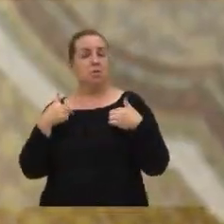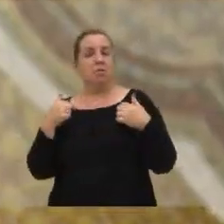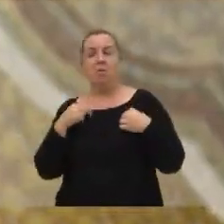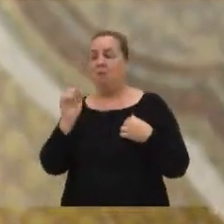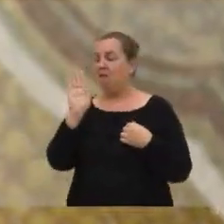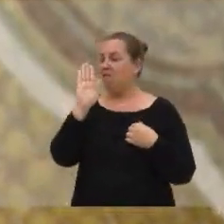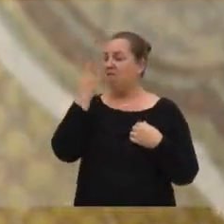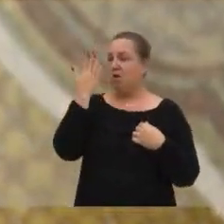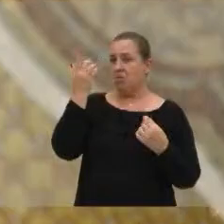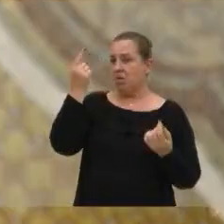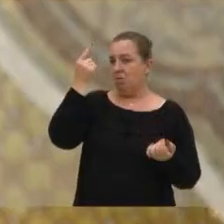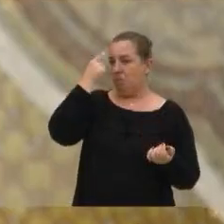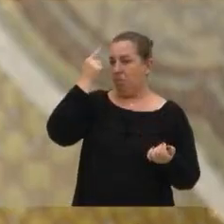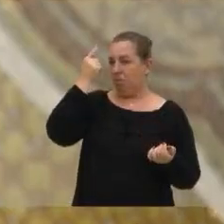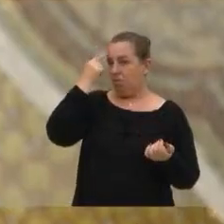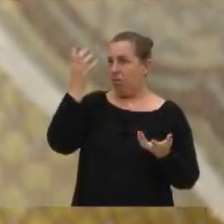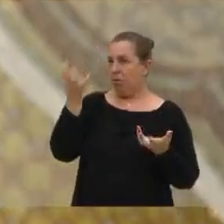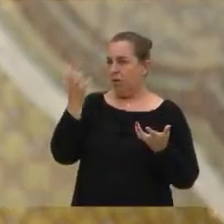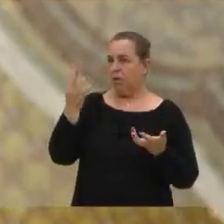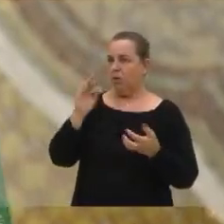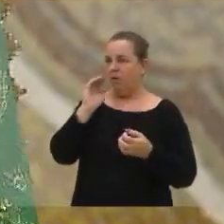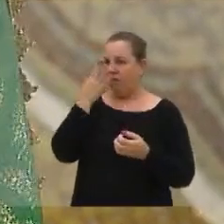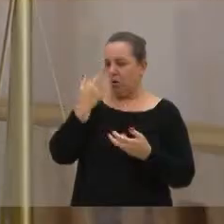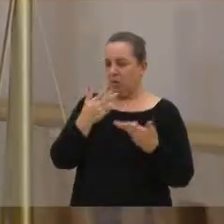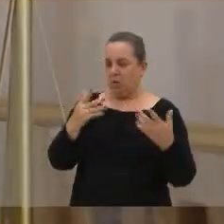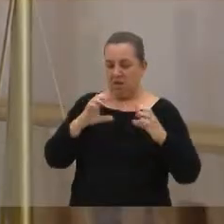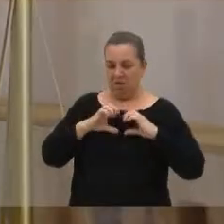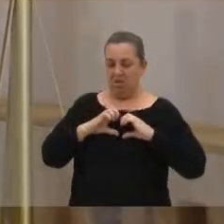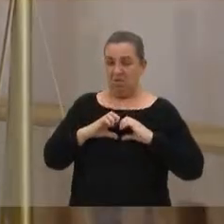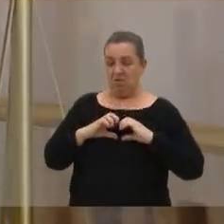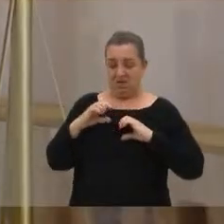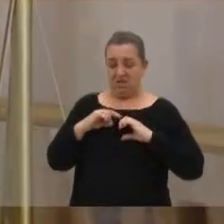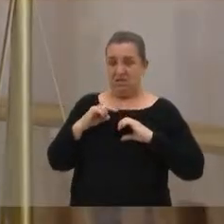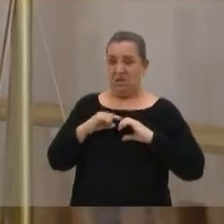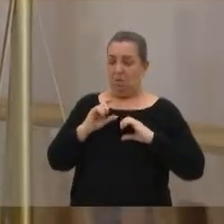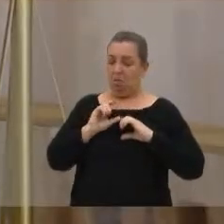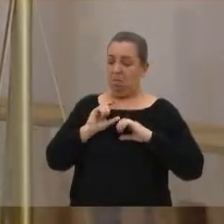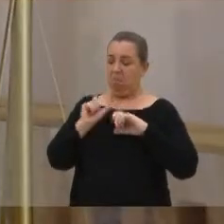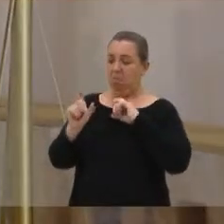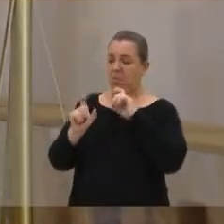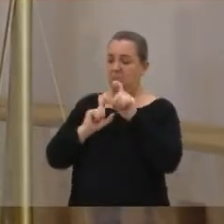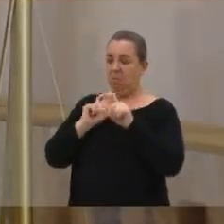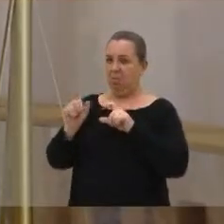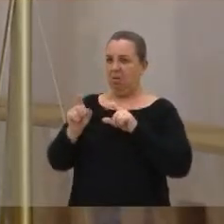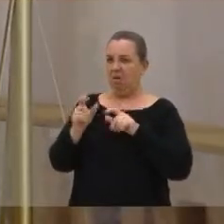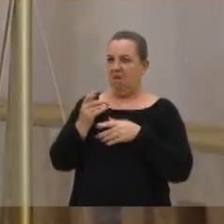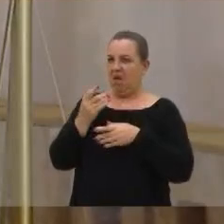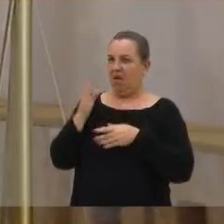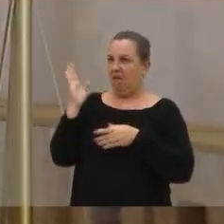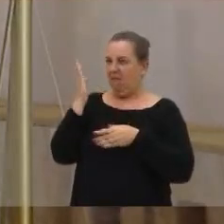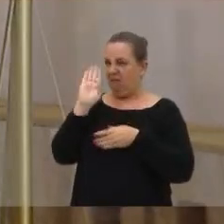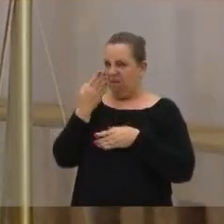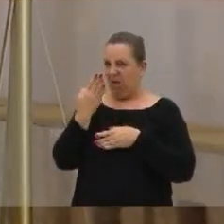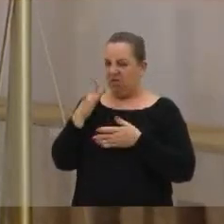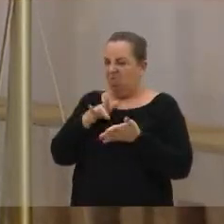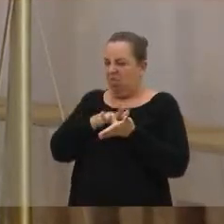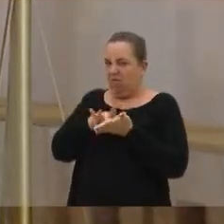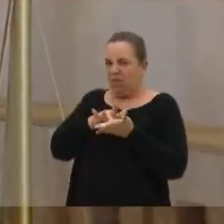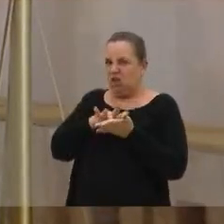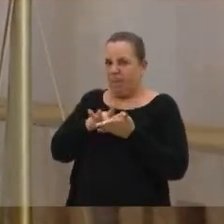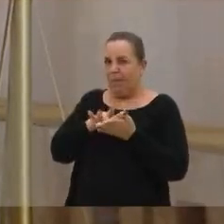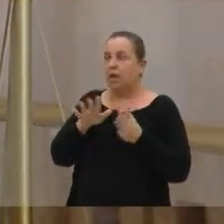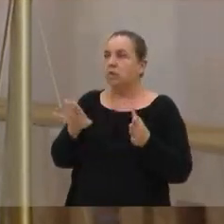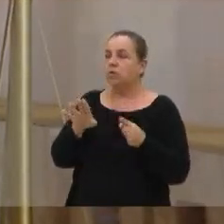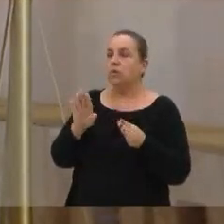falsa intenção, com um coração, com palavras ardilosas, com fingimento,